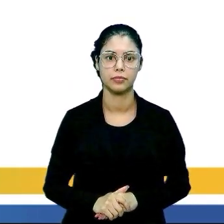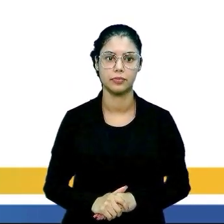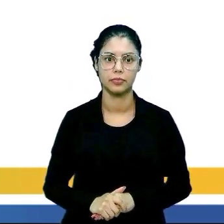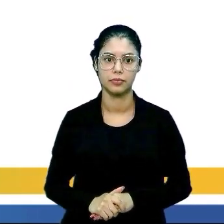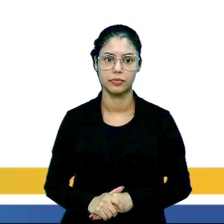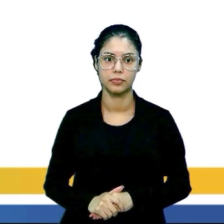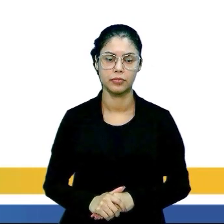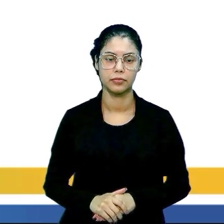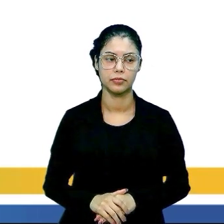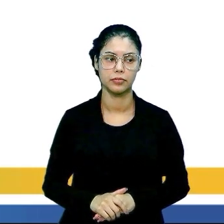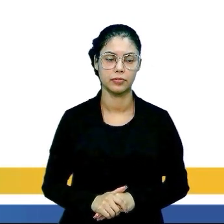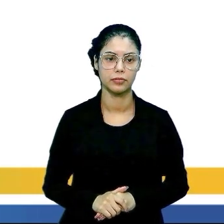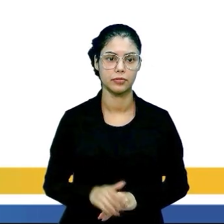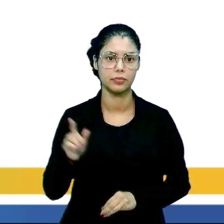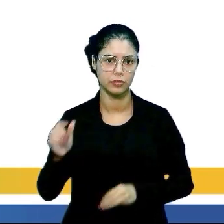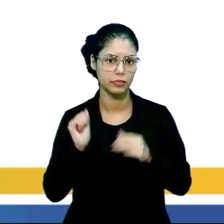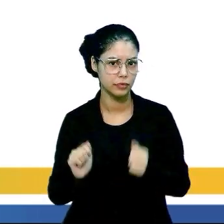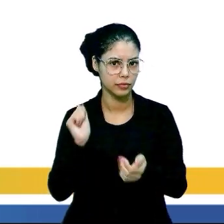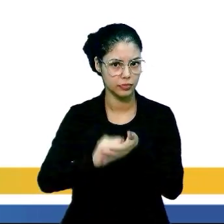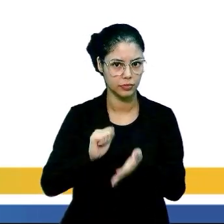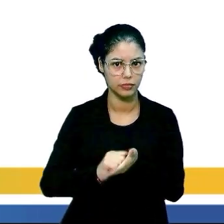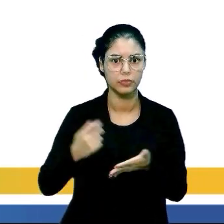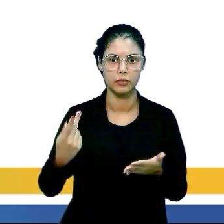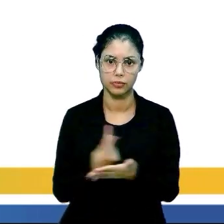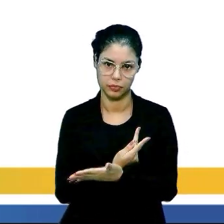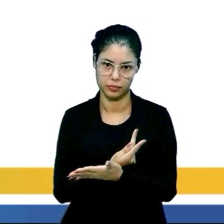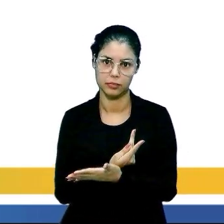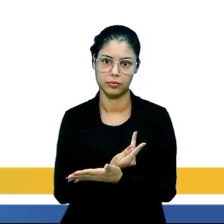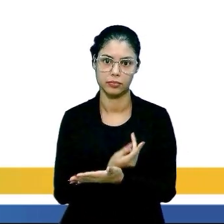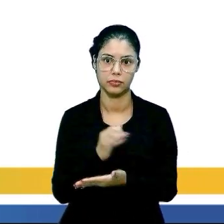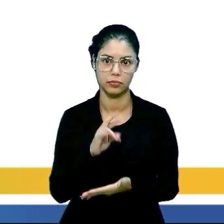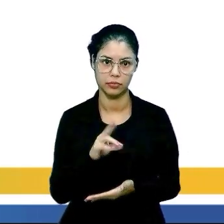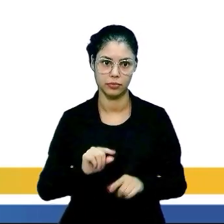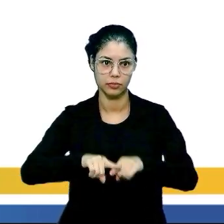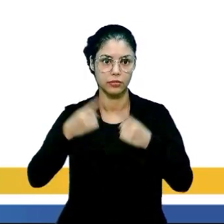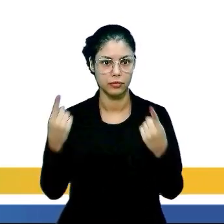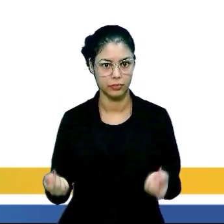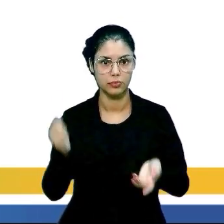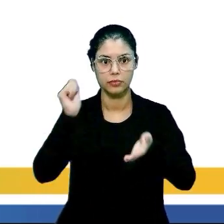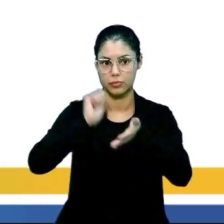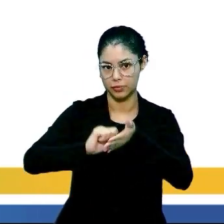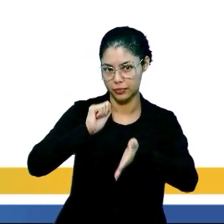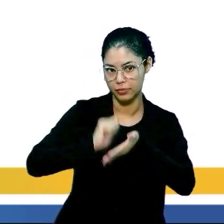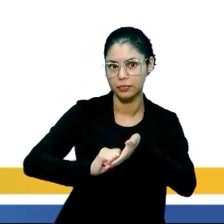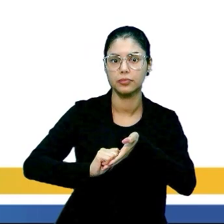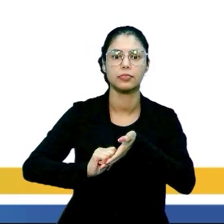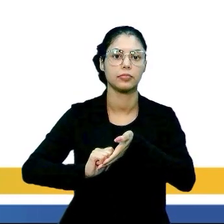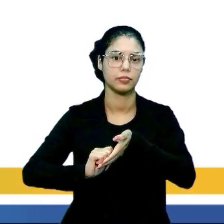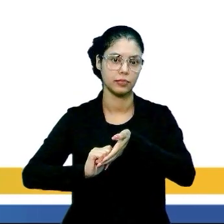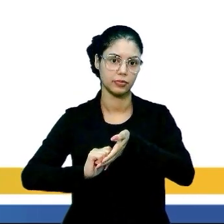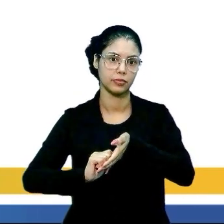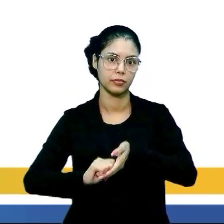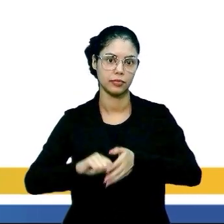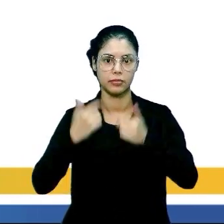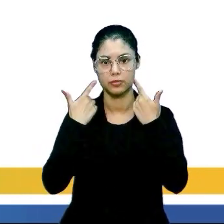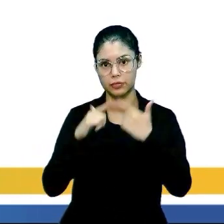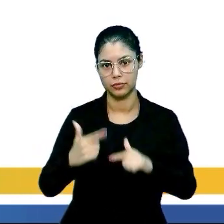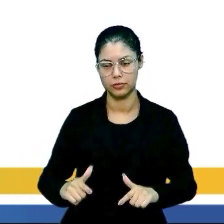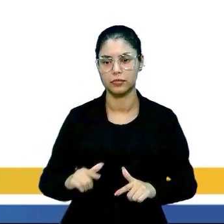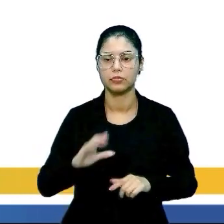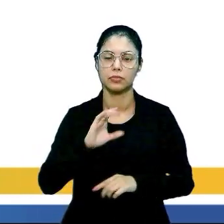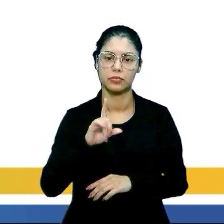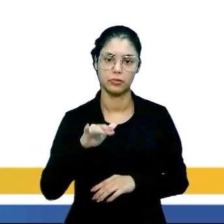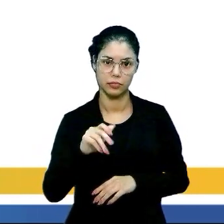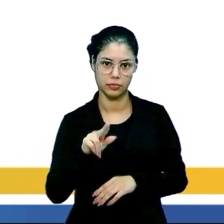popularizado. Ele também diz: você pode escrever sem erros ortográficos, mas ainda escrevendo com